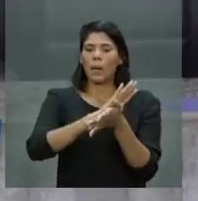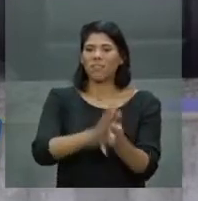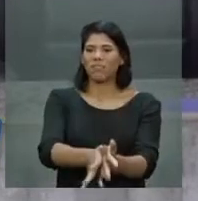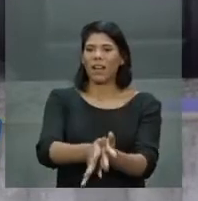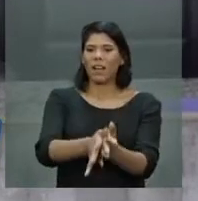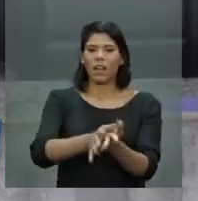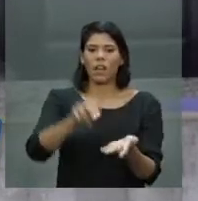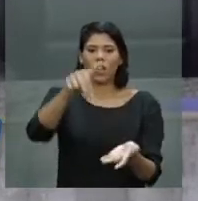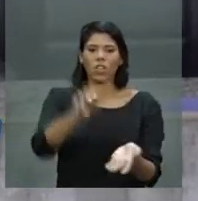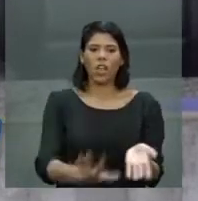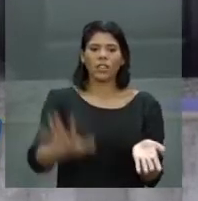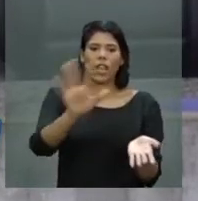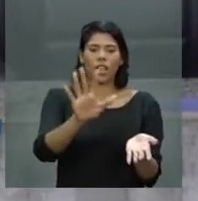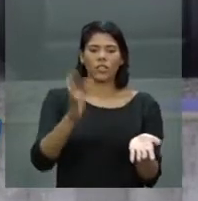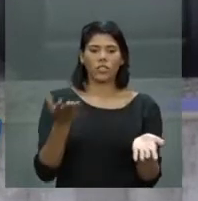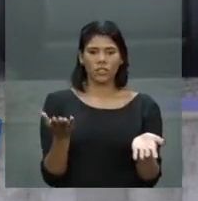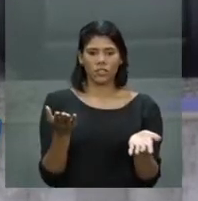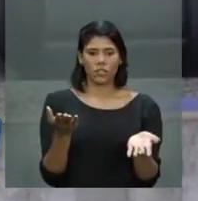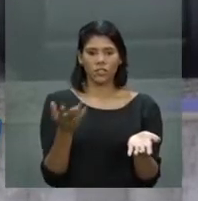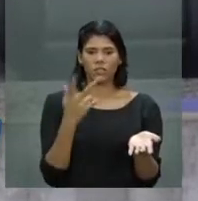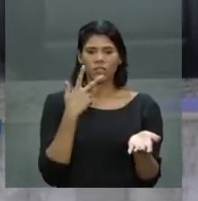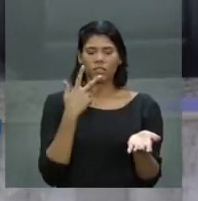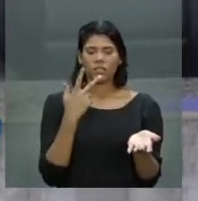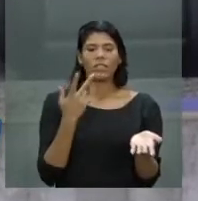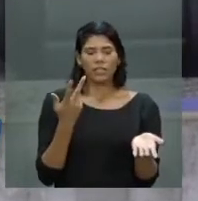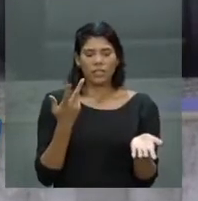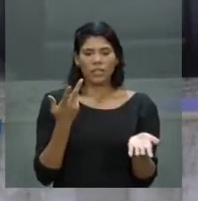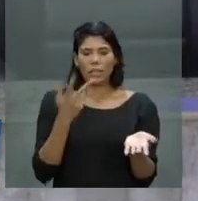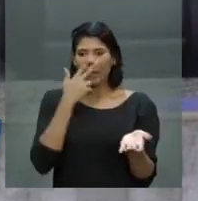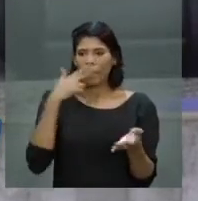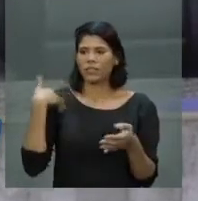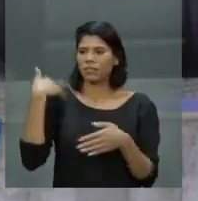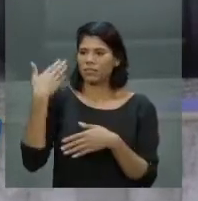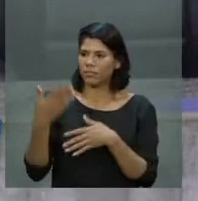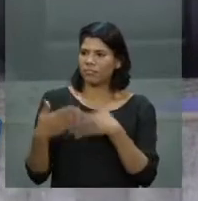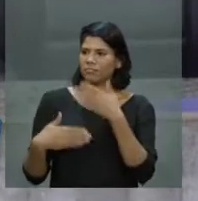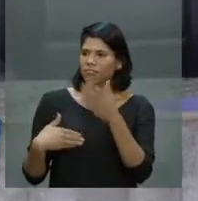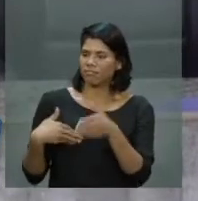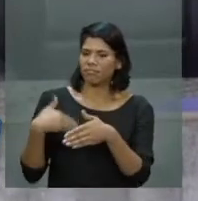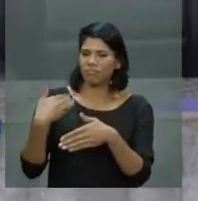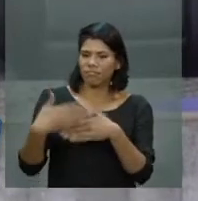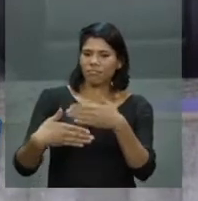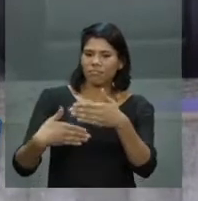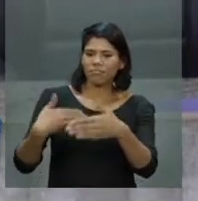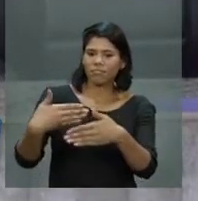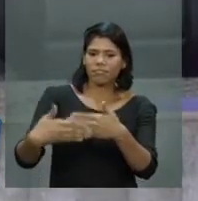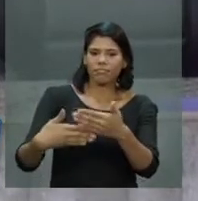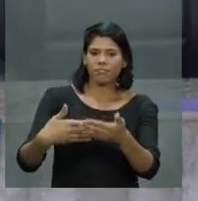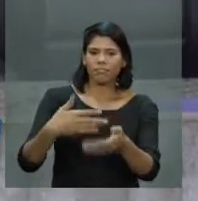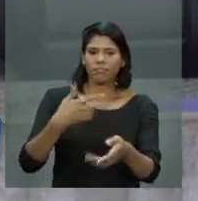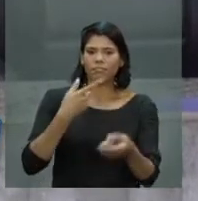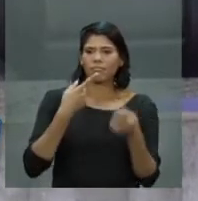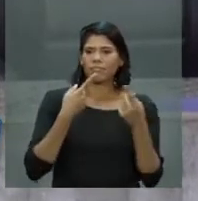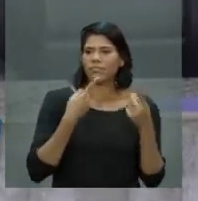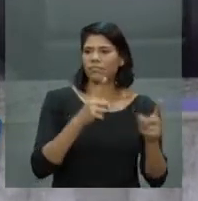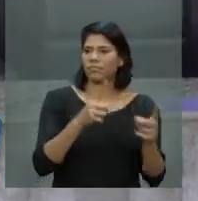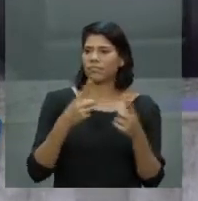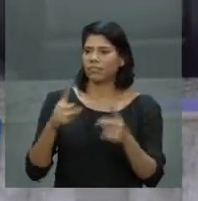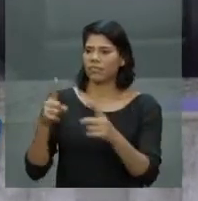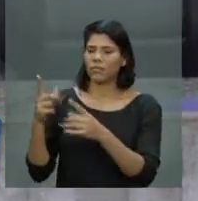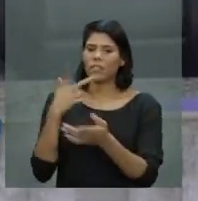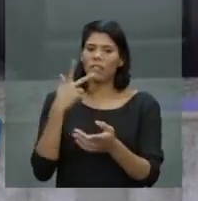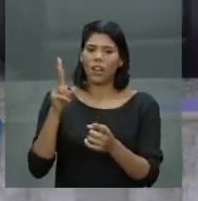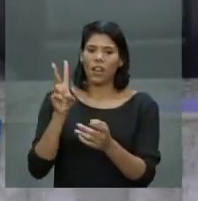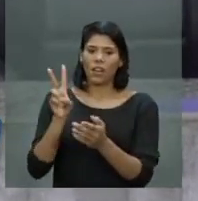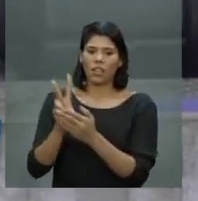Então, ele vem de uma forma reincidente, cometendo... dizer que índio, quando está numa